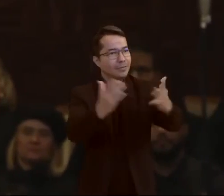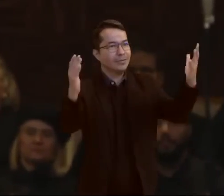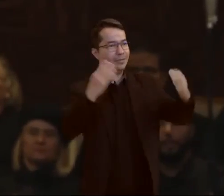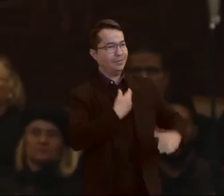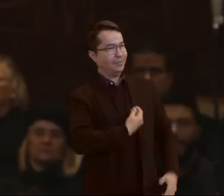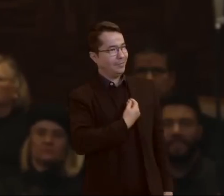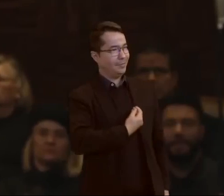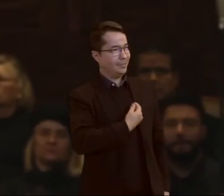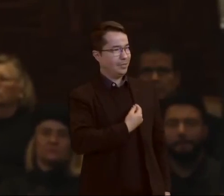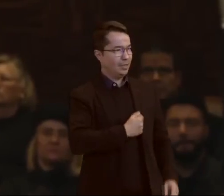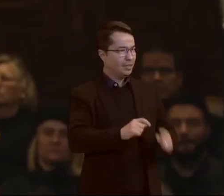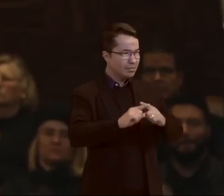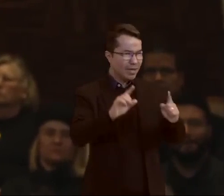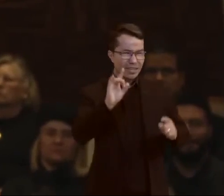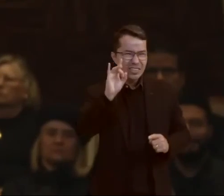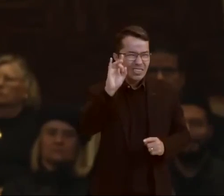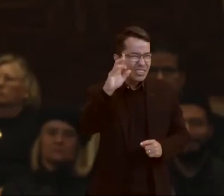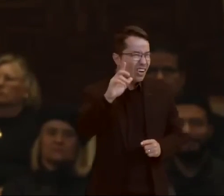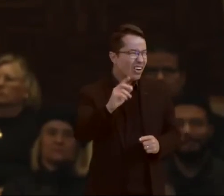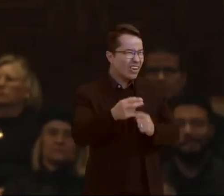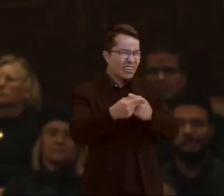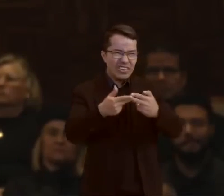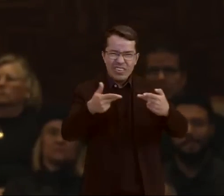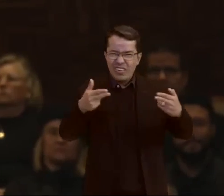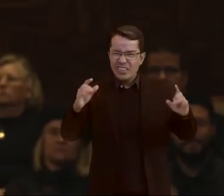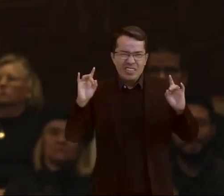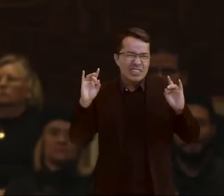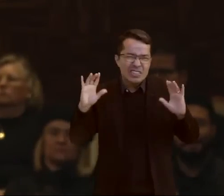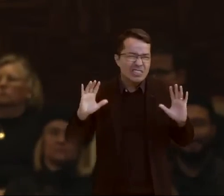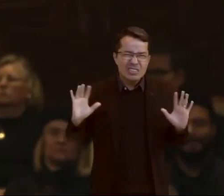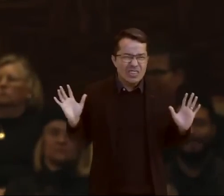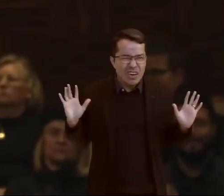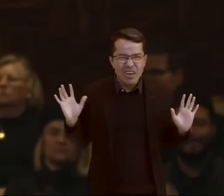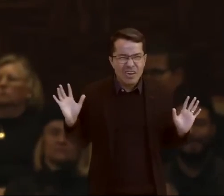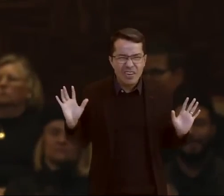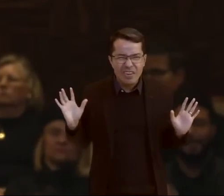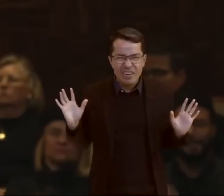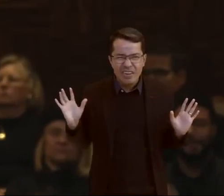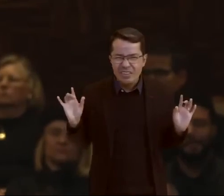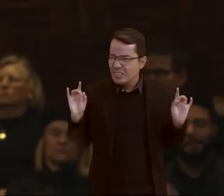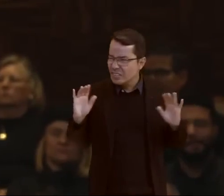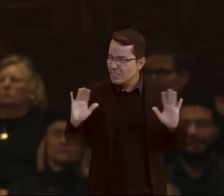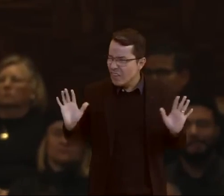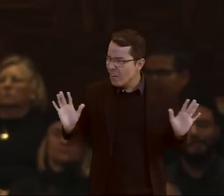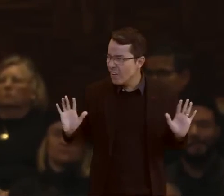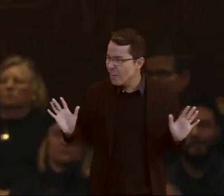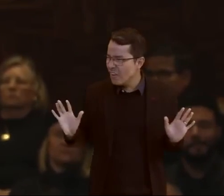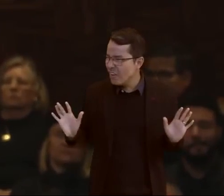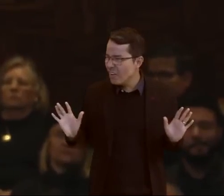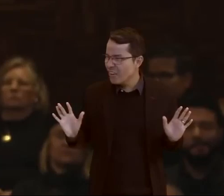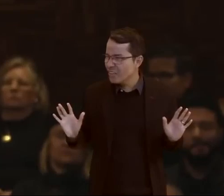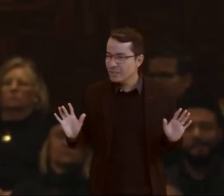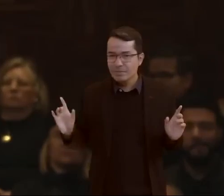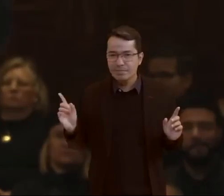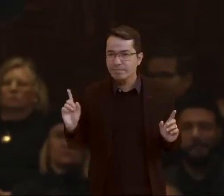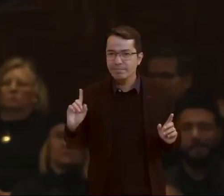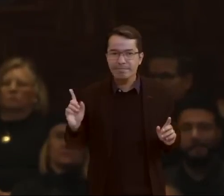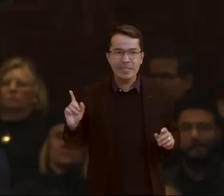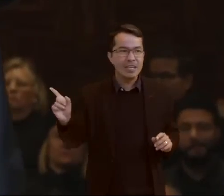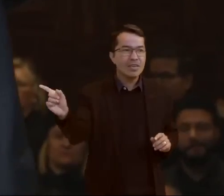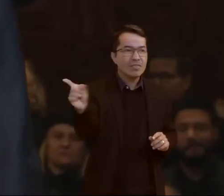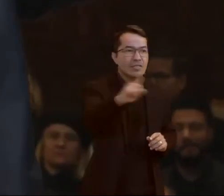Deus vai colocando a nossa fé teórica em xeque, para que ela seja prática. Você vai